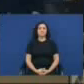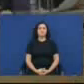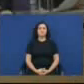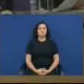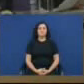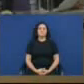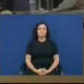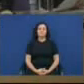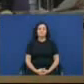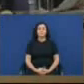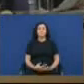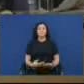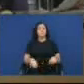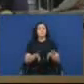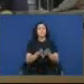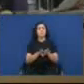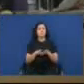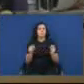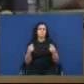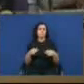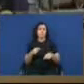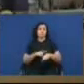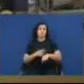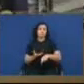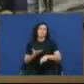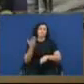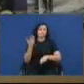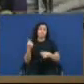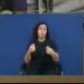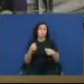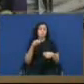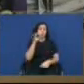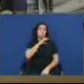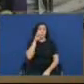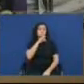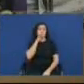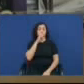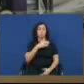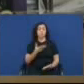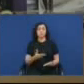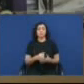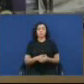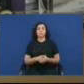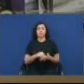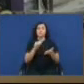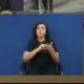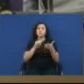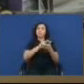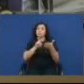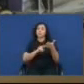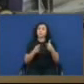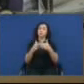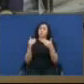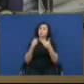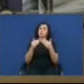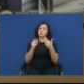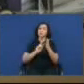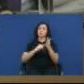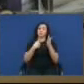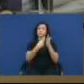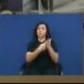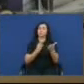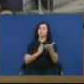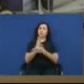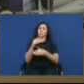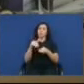senhores, eu preciso agilizar os trabalhos, porque já são 7h30, ao secretário para a leitura do requerimento, conforme aprovado